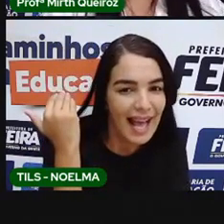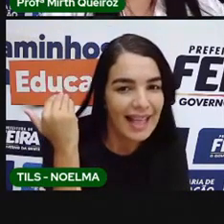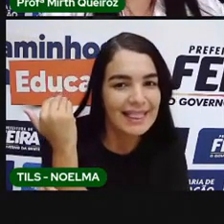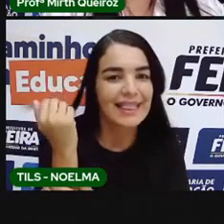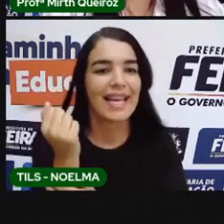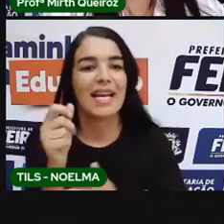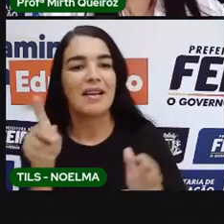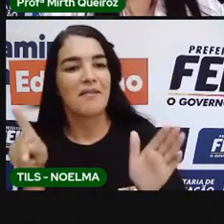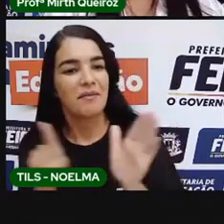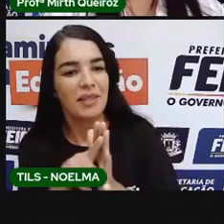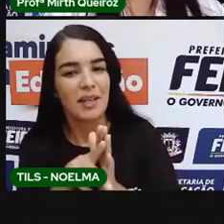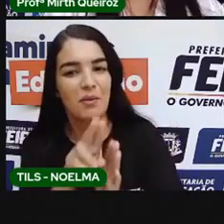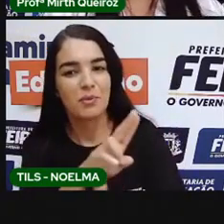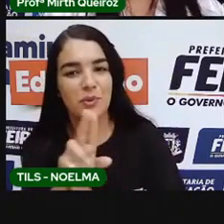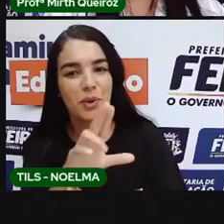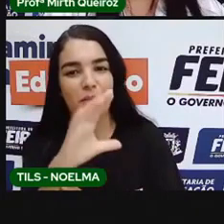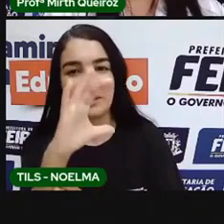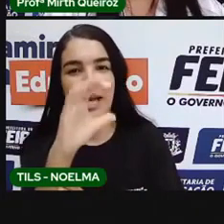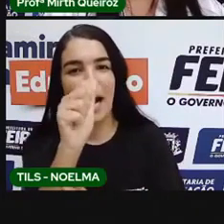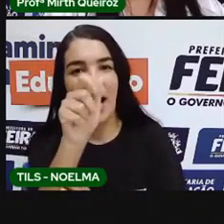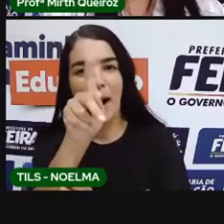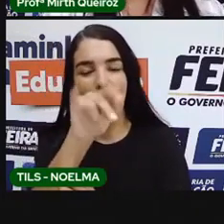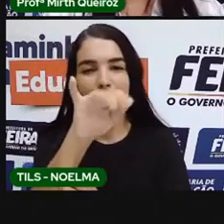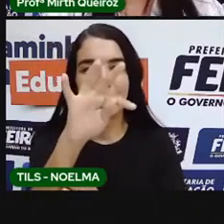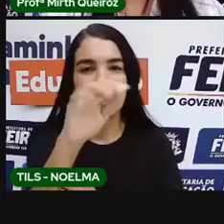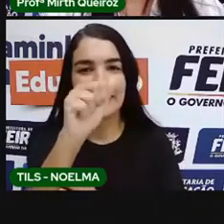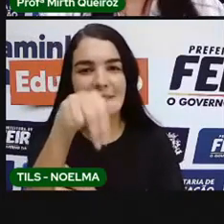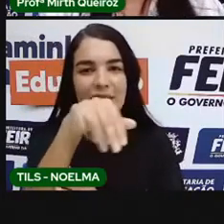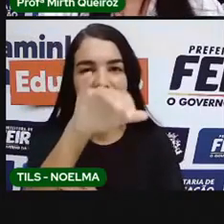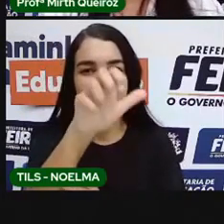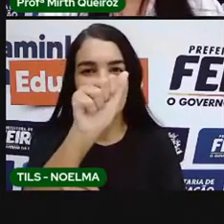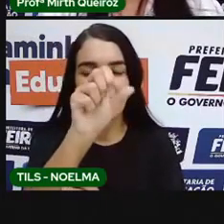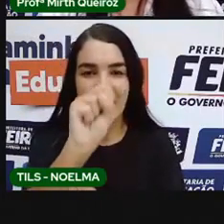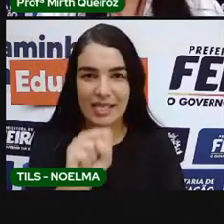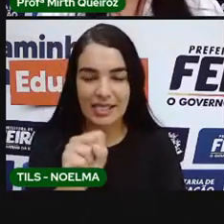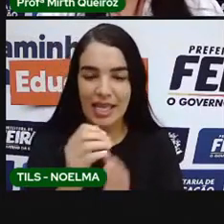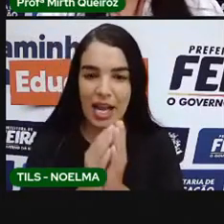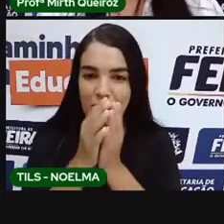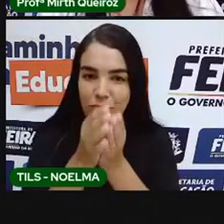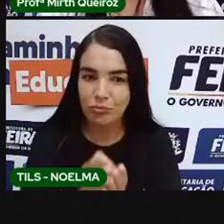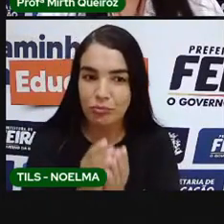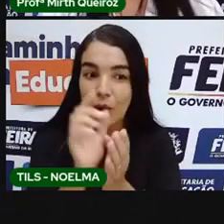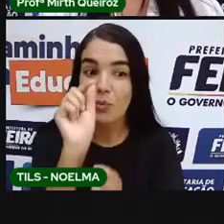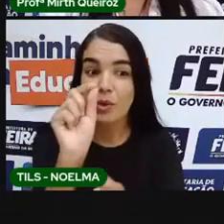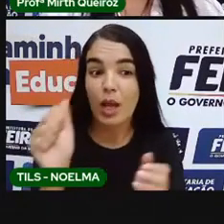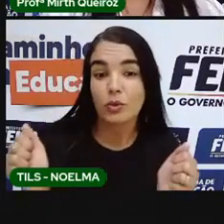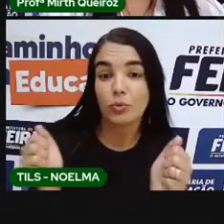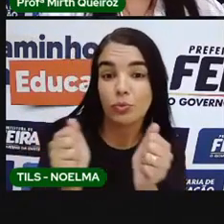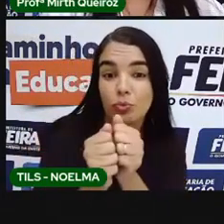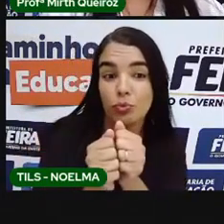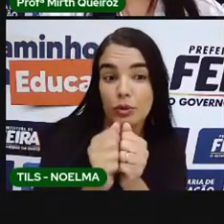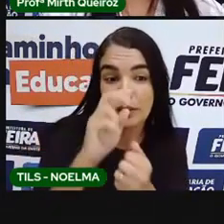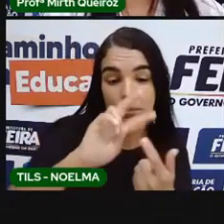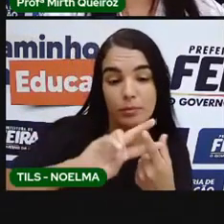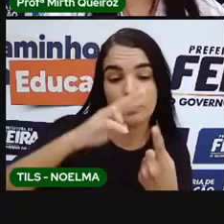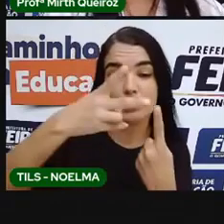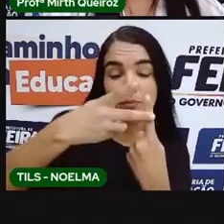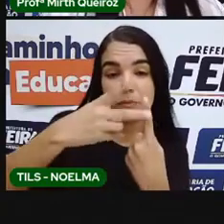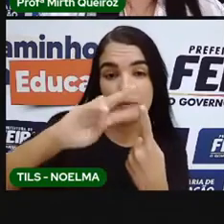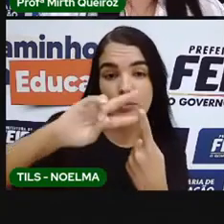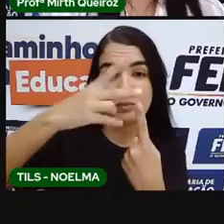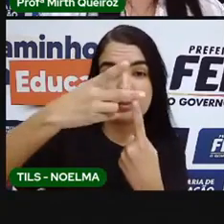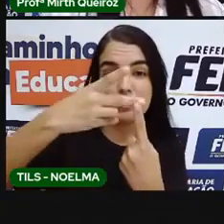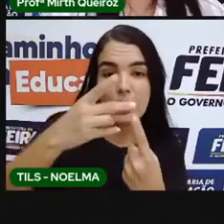aula sobre capitanias hereditárias. Como que das capitanias hereditárias nós chegamos às